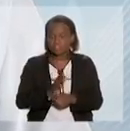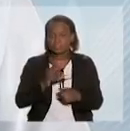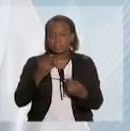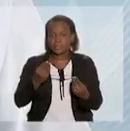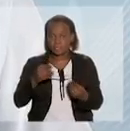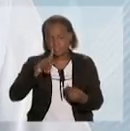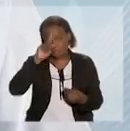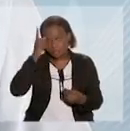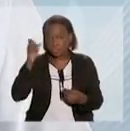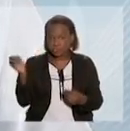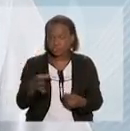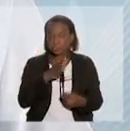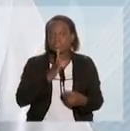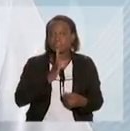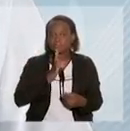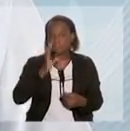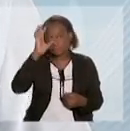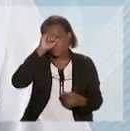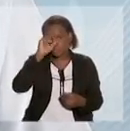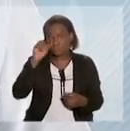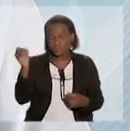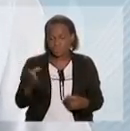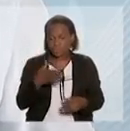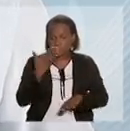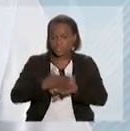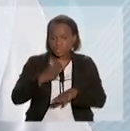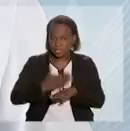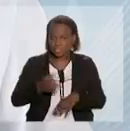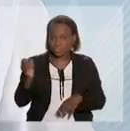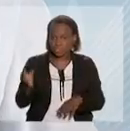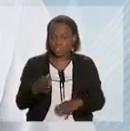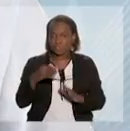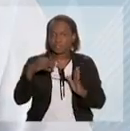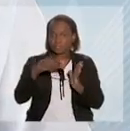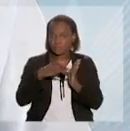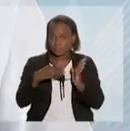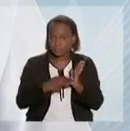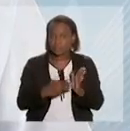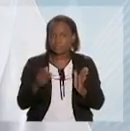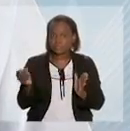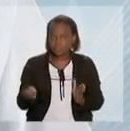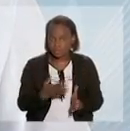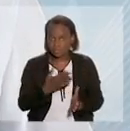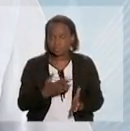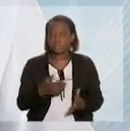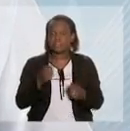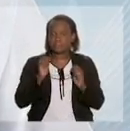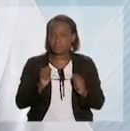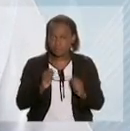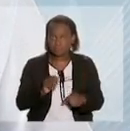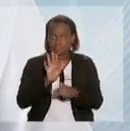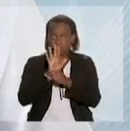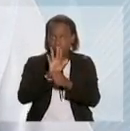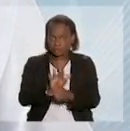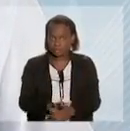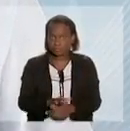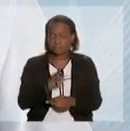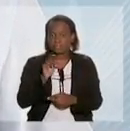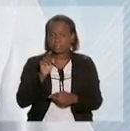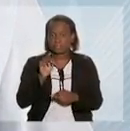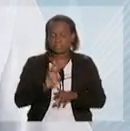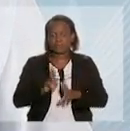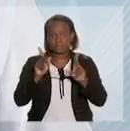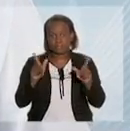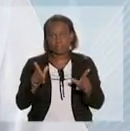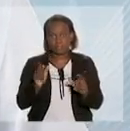de criação de novos conhecimentos, novas práticas, novas metodologias que possam trazer